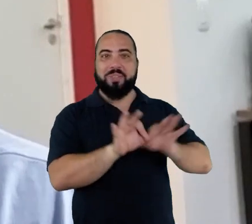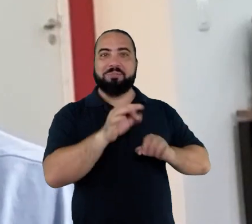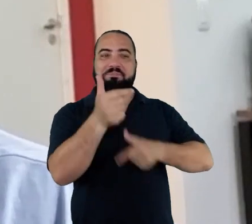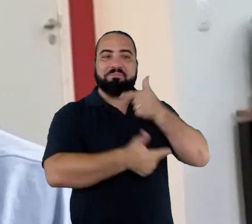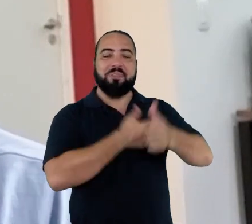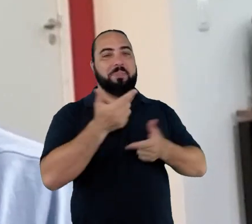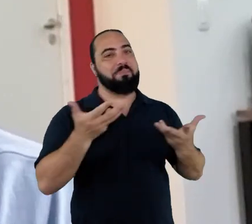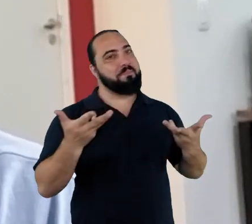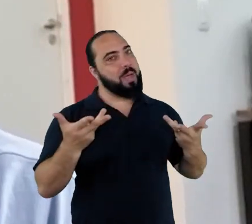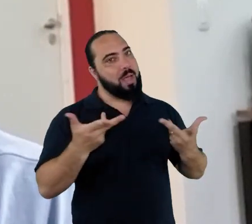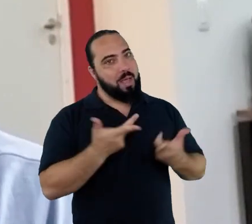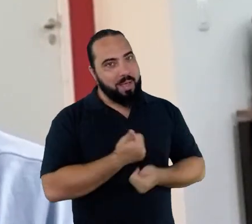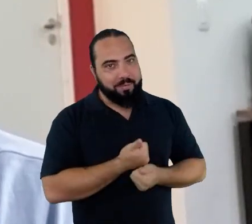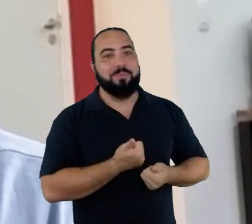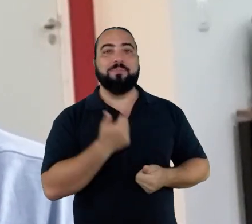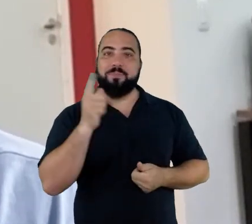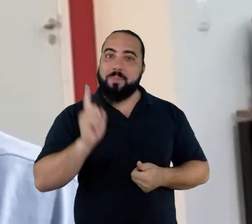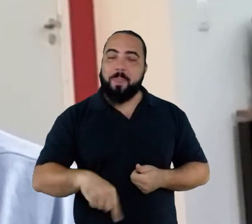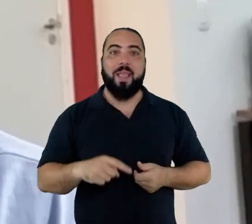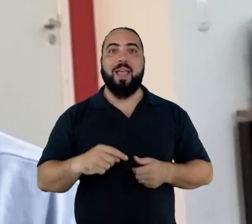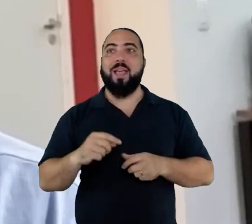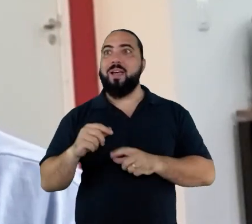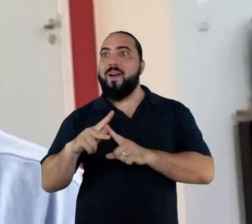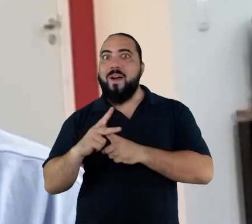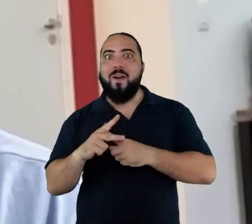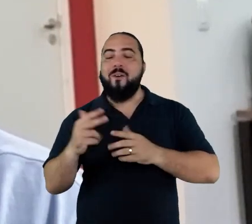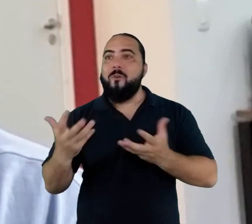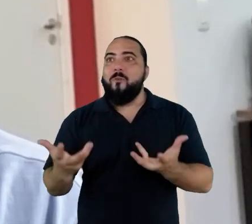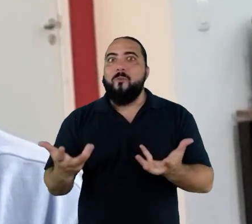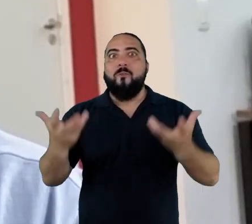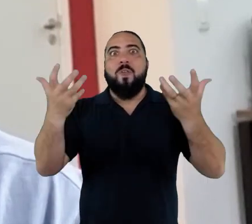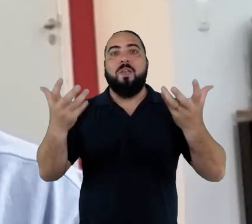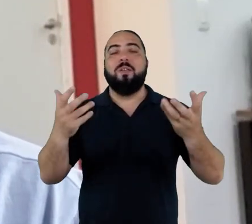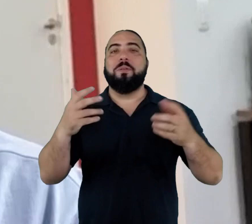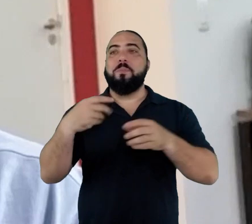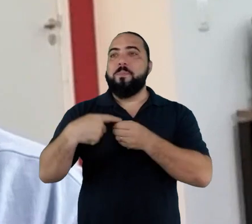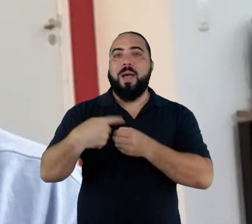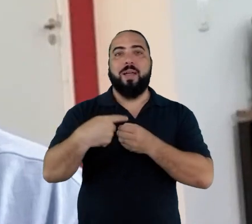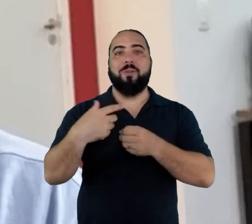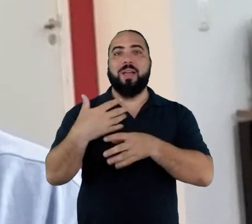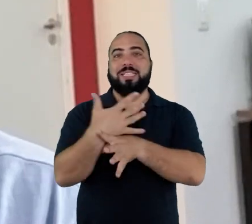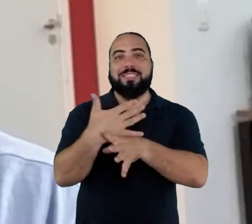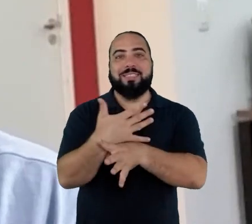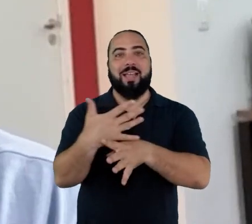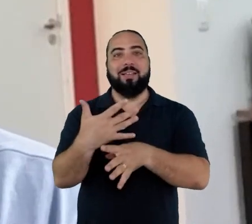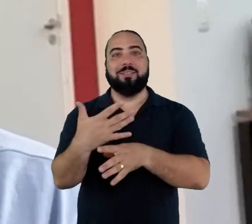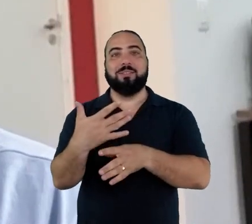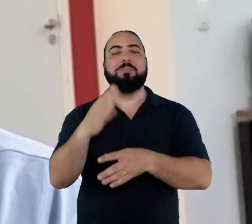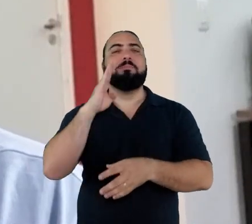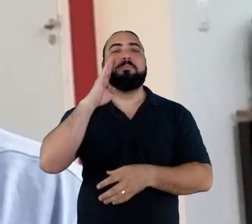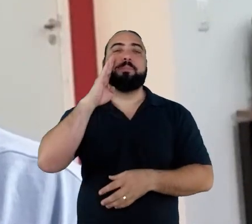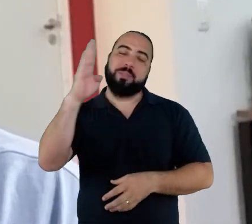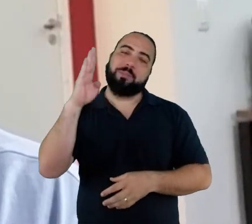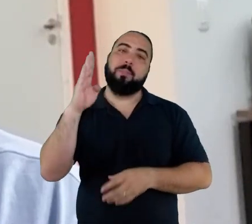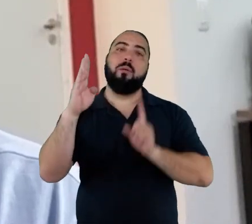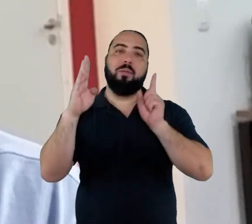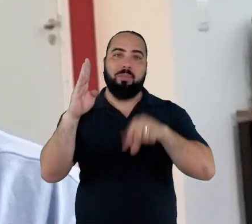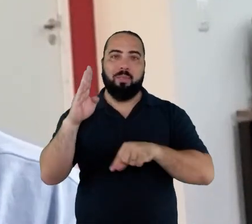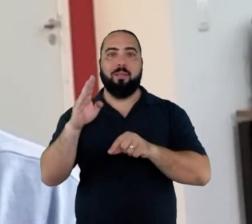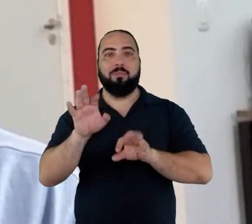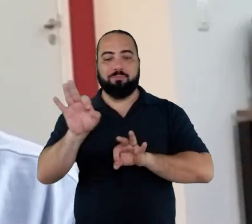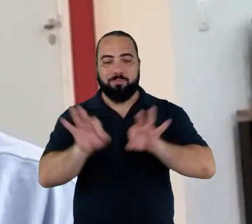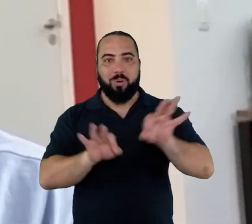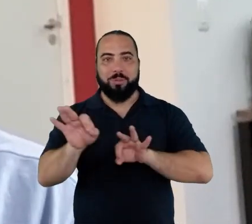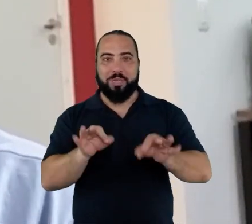Gonçalves, diretor da ESPM Rio. De revitalização do bairro, da cidade, sobretudo